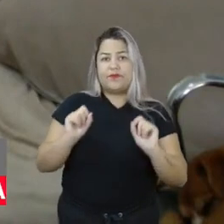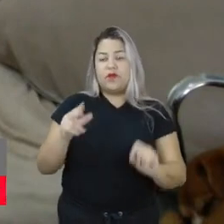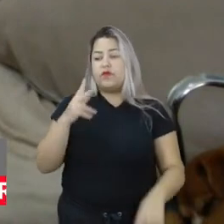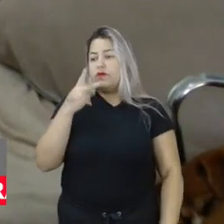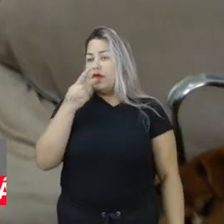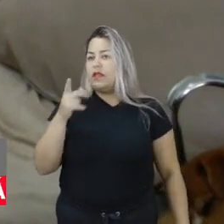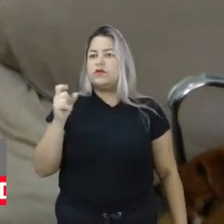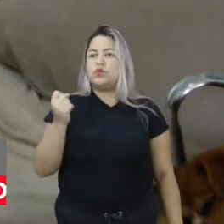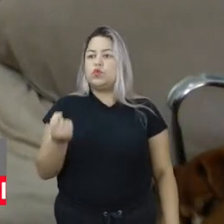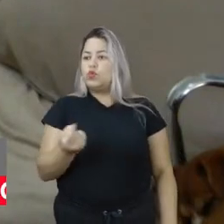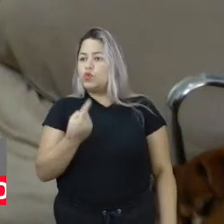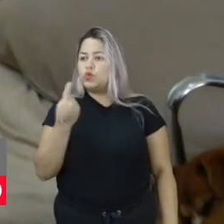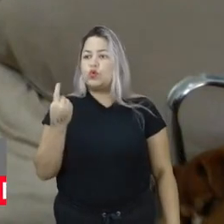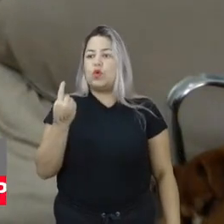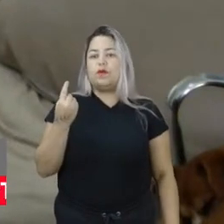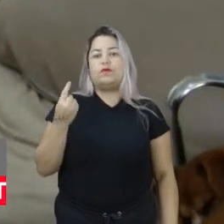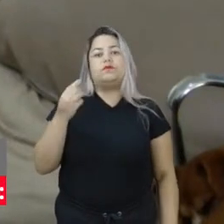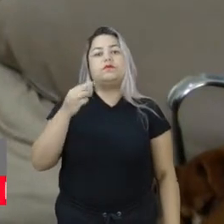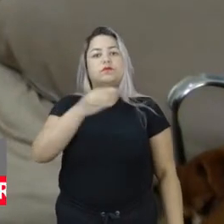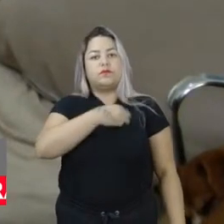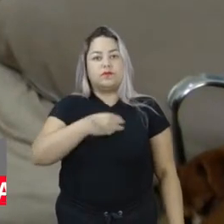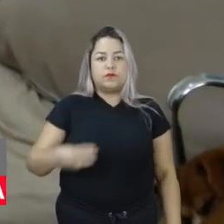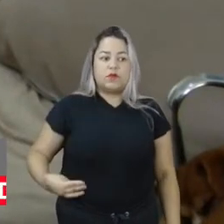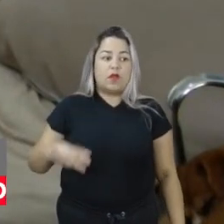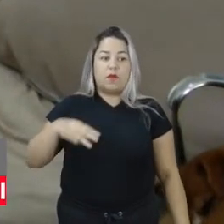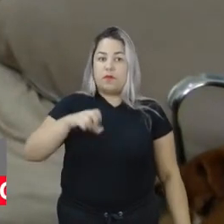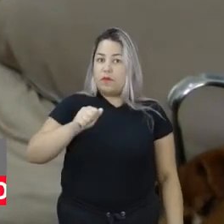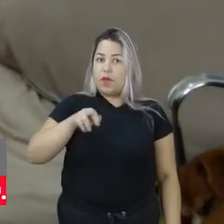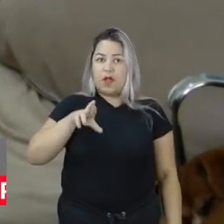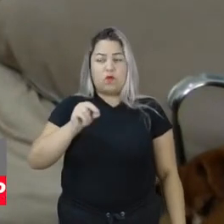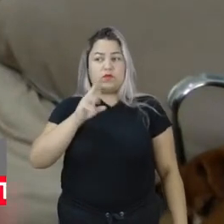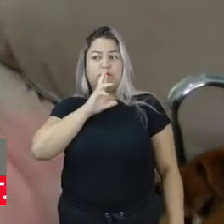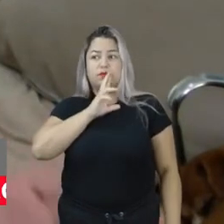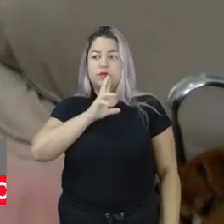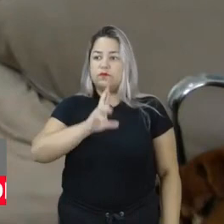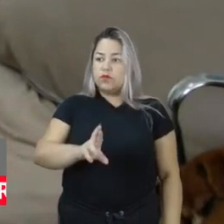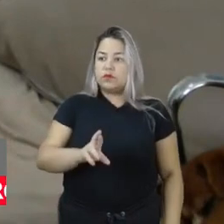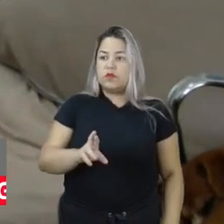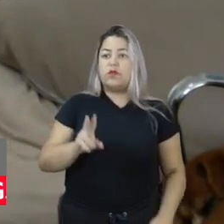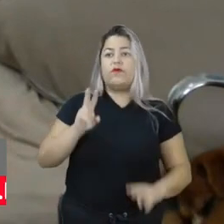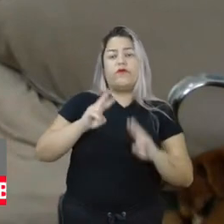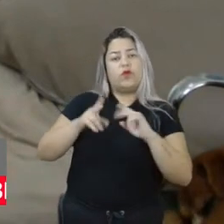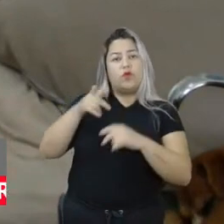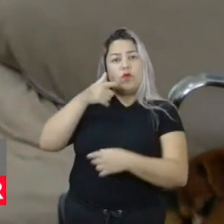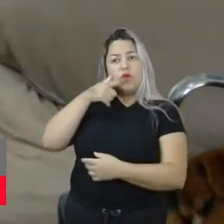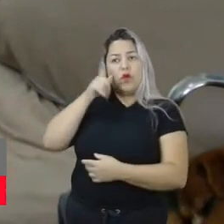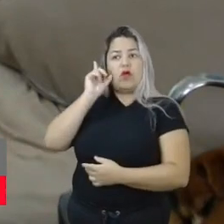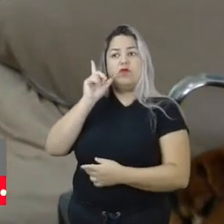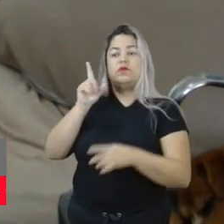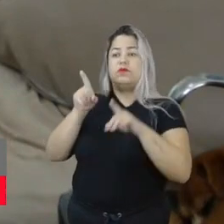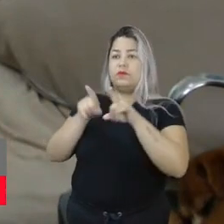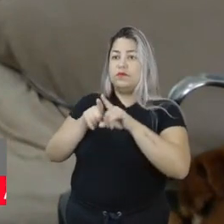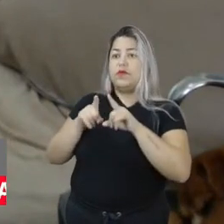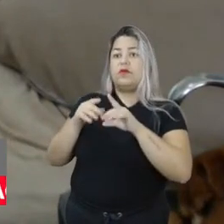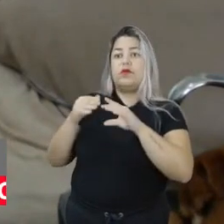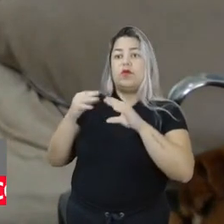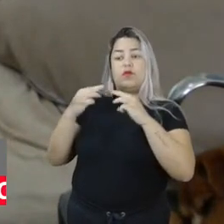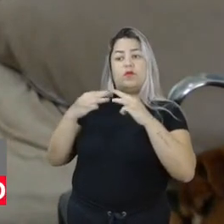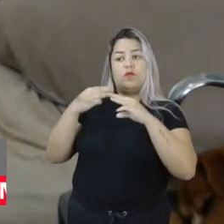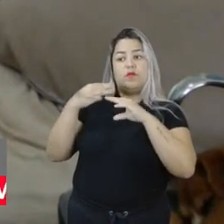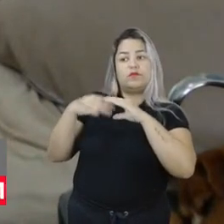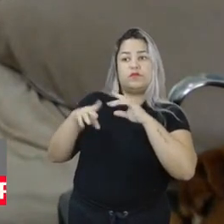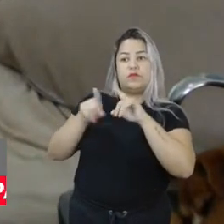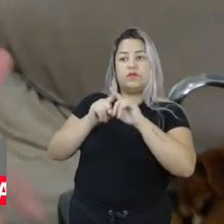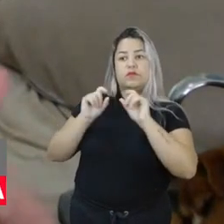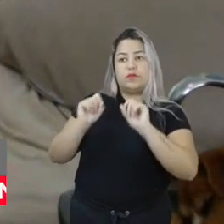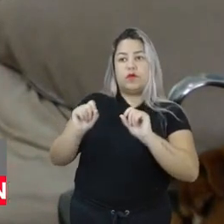falando sozinho, porque o ministro Mauro Vieira simplesmente não respondeu. A gente viu ontem, foi uma nota sendo emitida do Palácio do